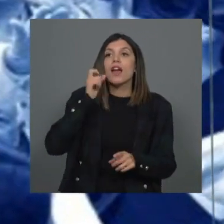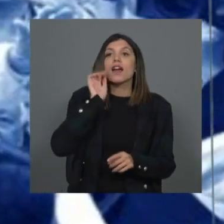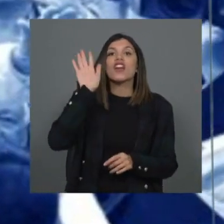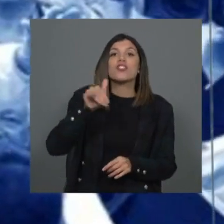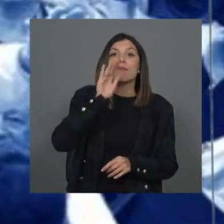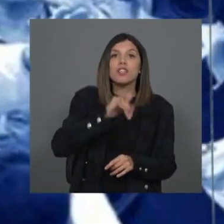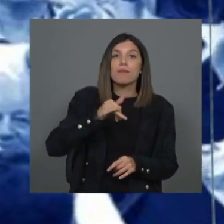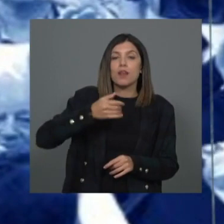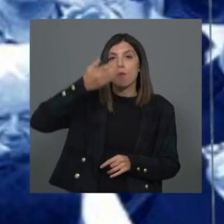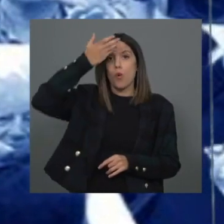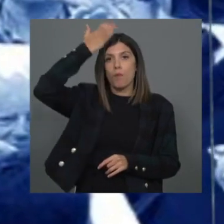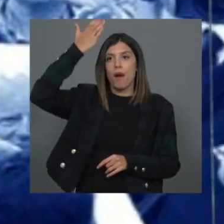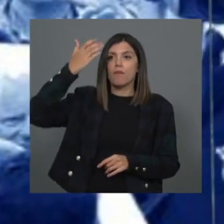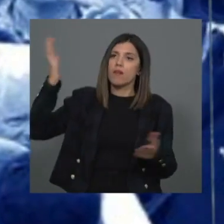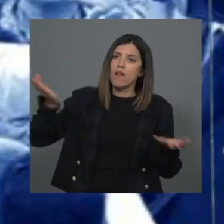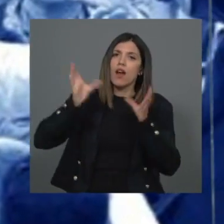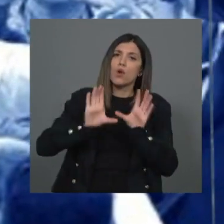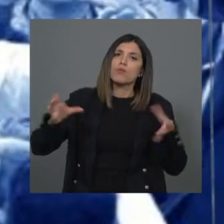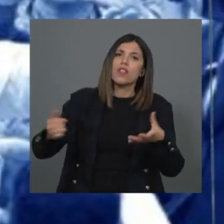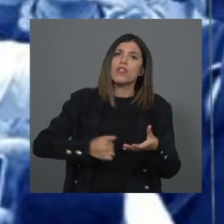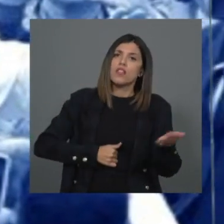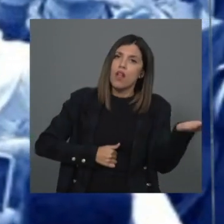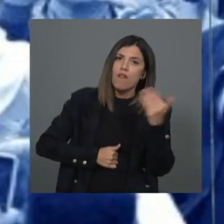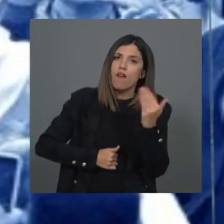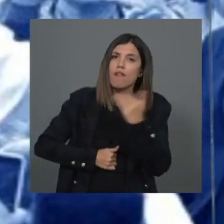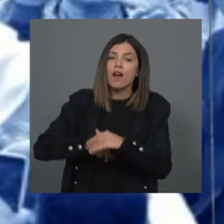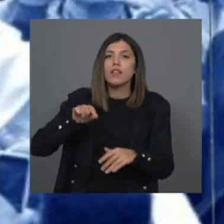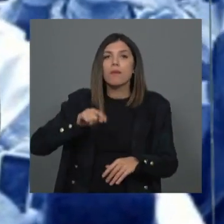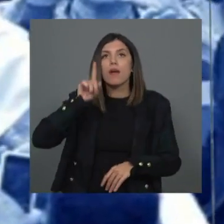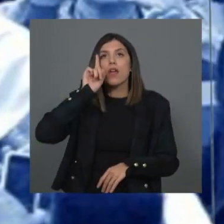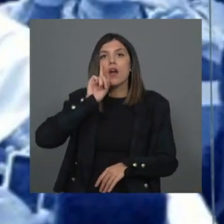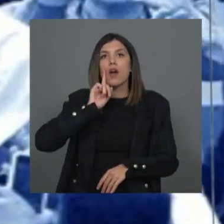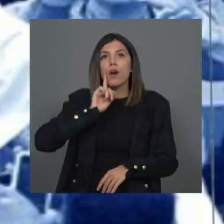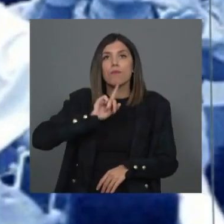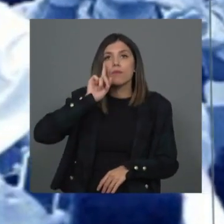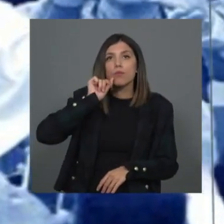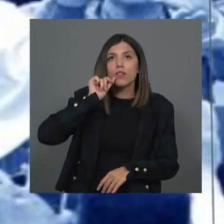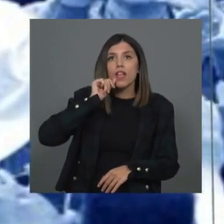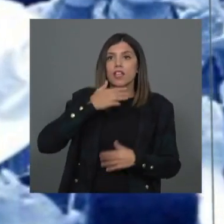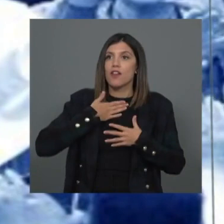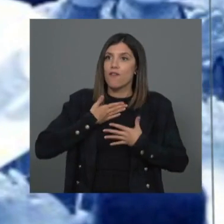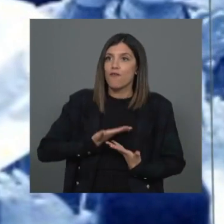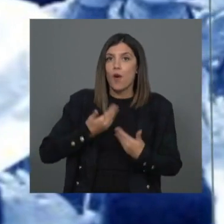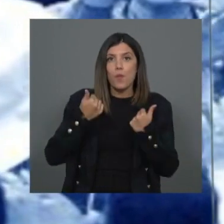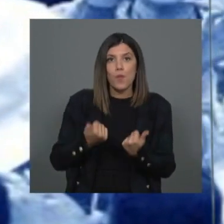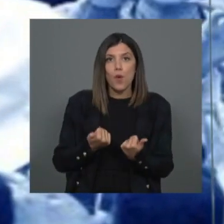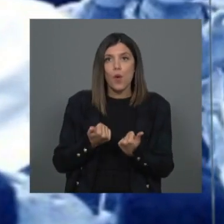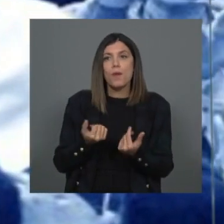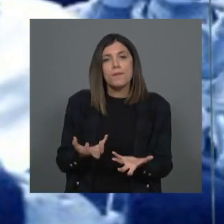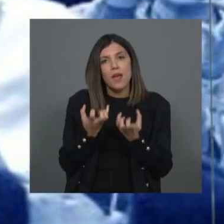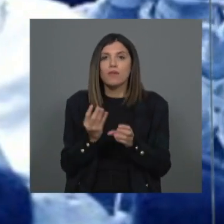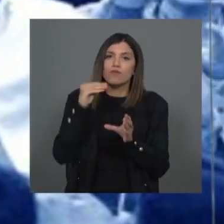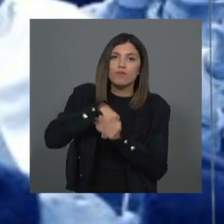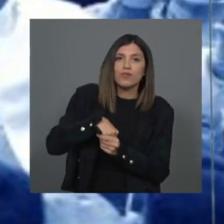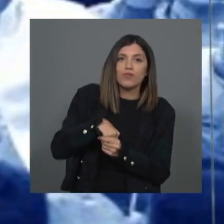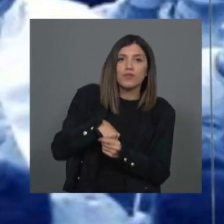a comunidade católica, mas também a todos os homens de boa vontade que queiram fazer este caminho connosco.